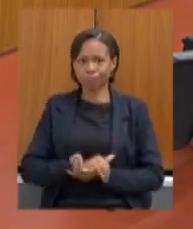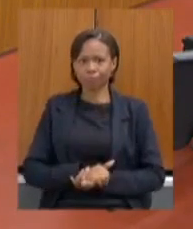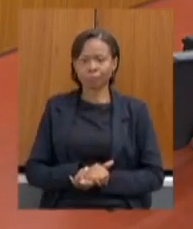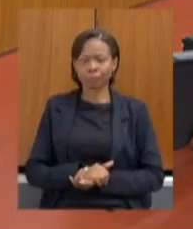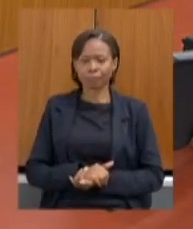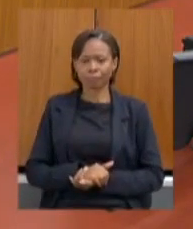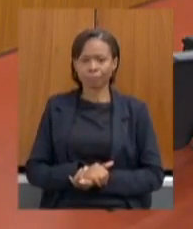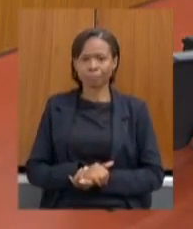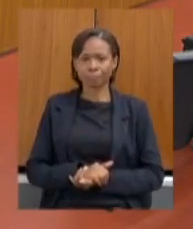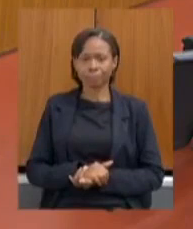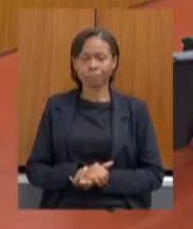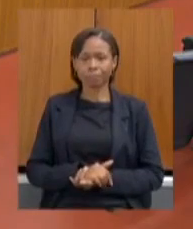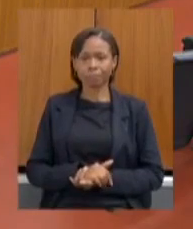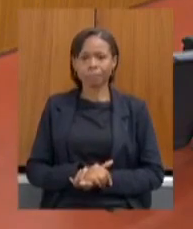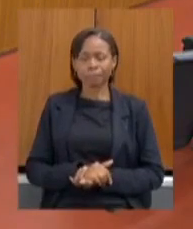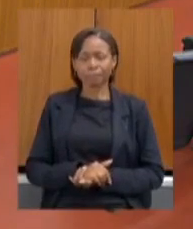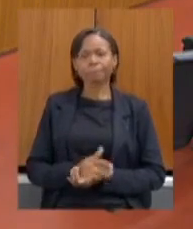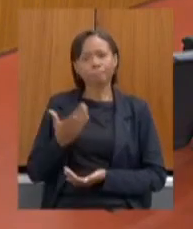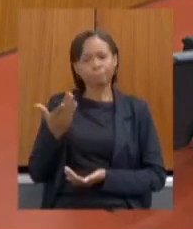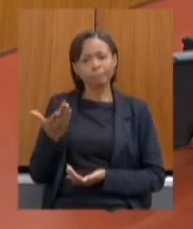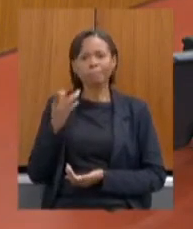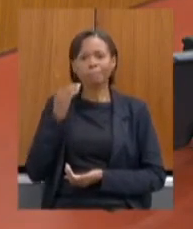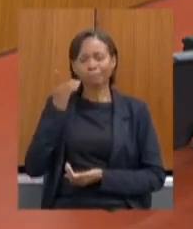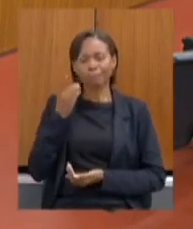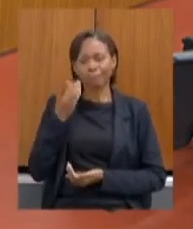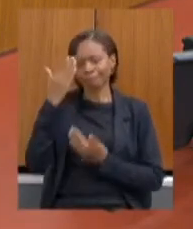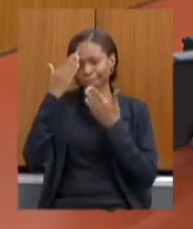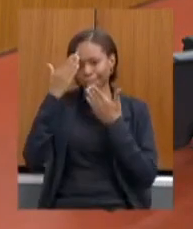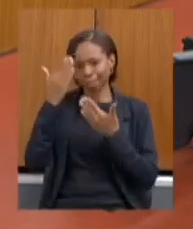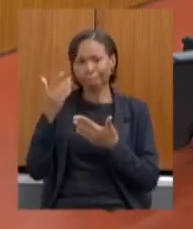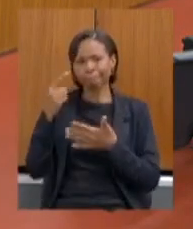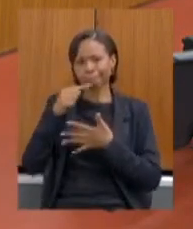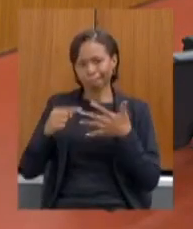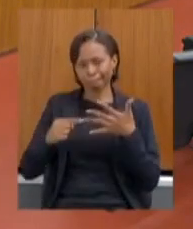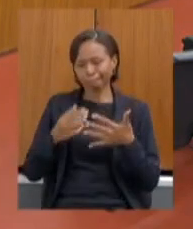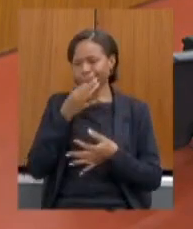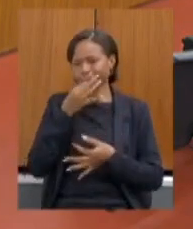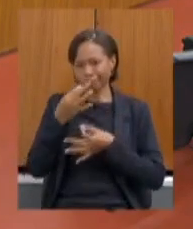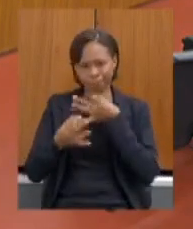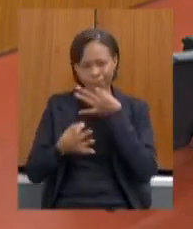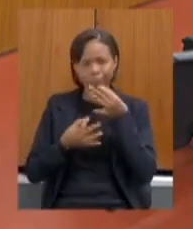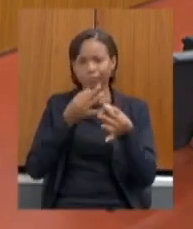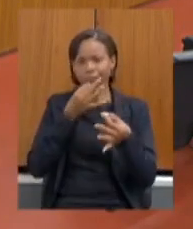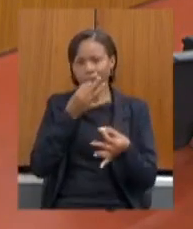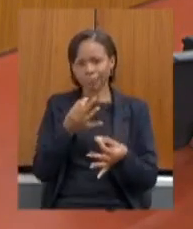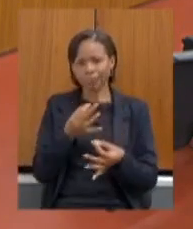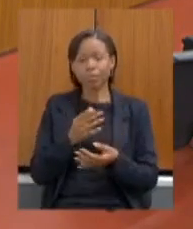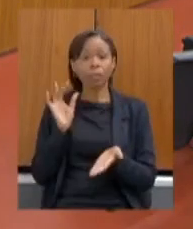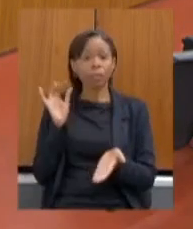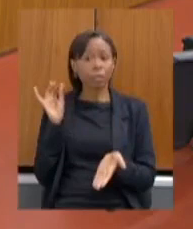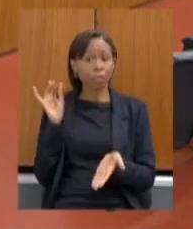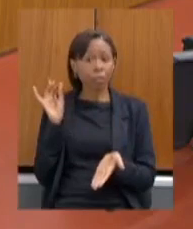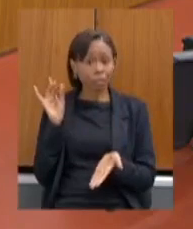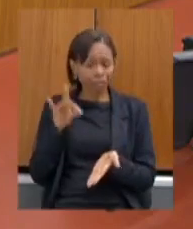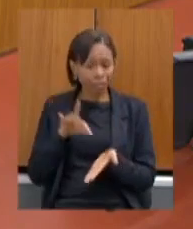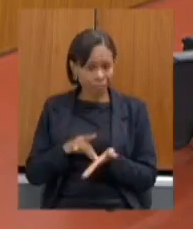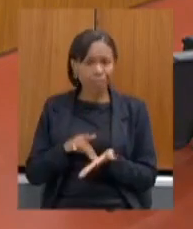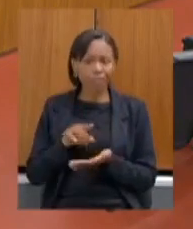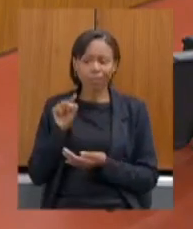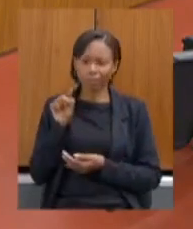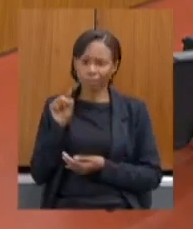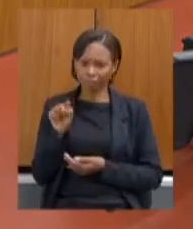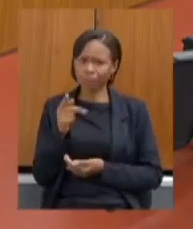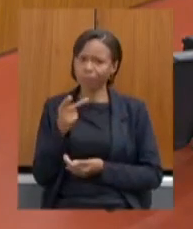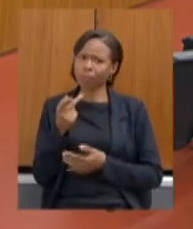Deputado Carlos Pimenta, muito obrigado pelas suas colocações. De fato, o senhor traz